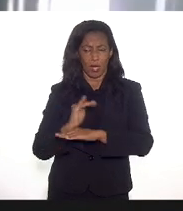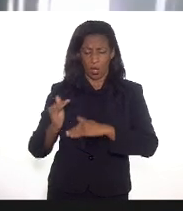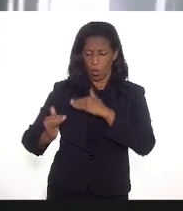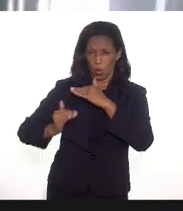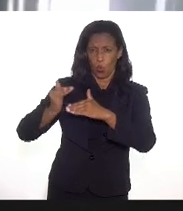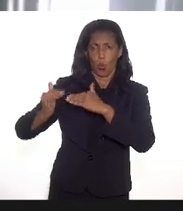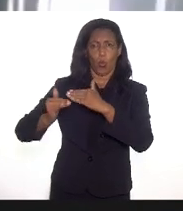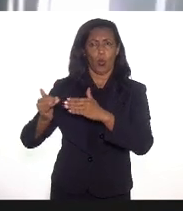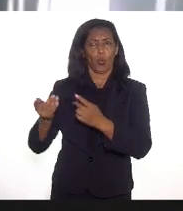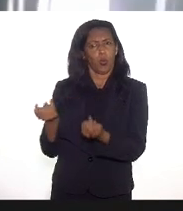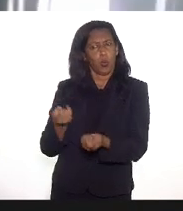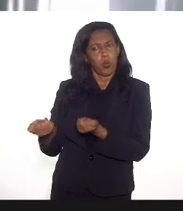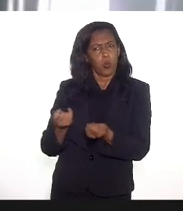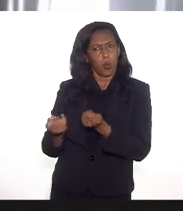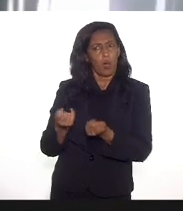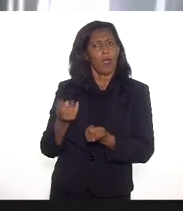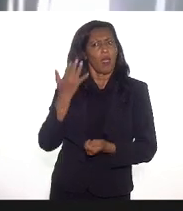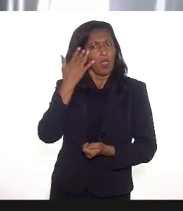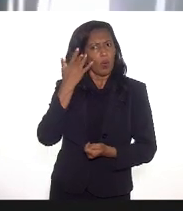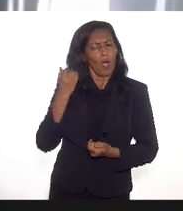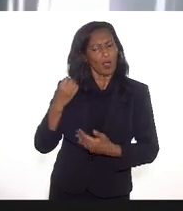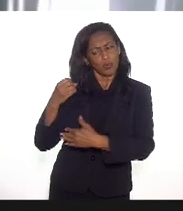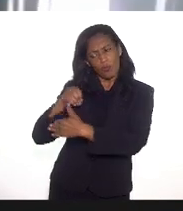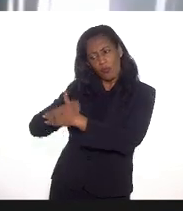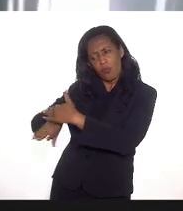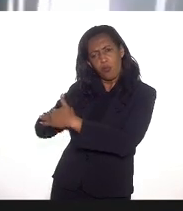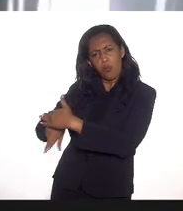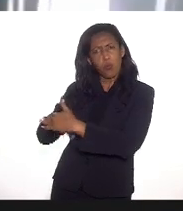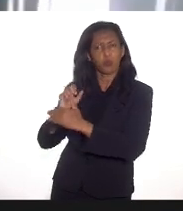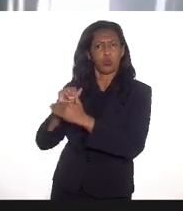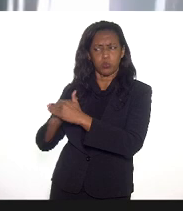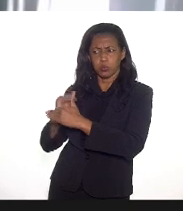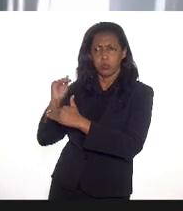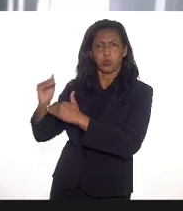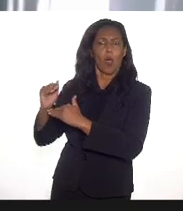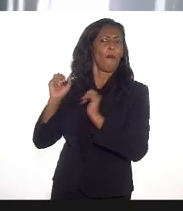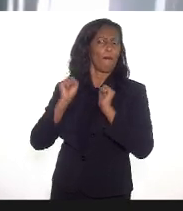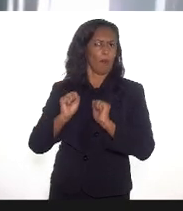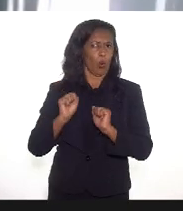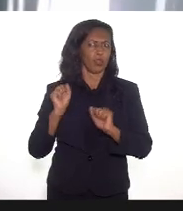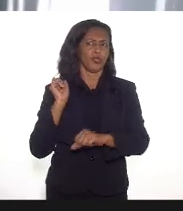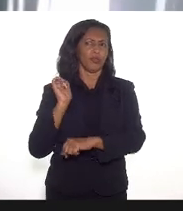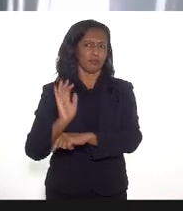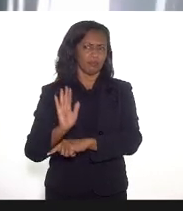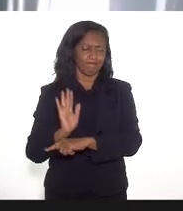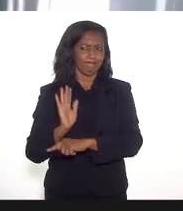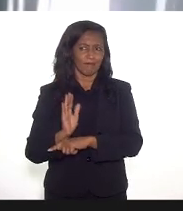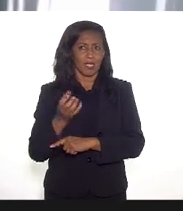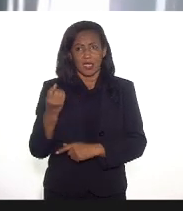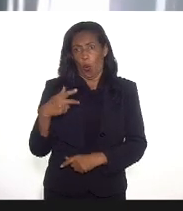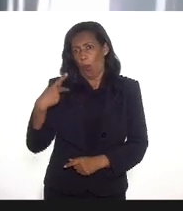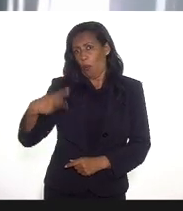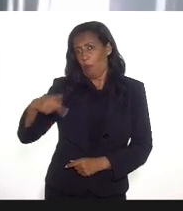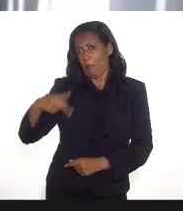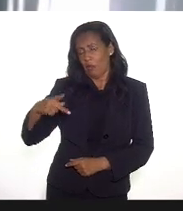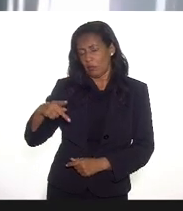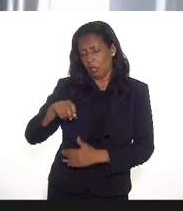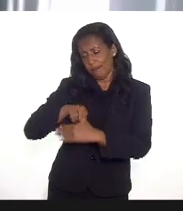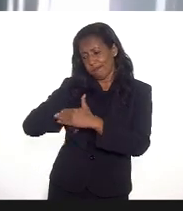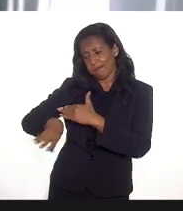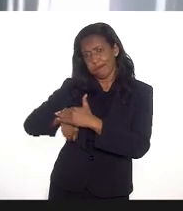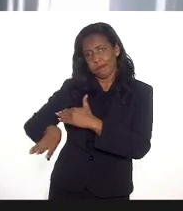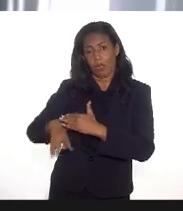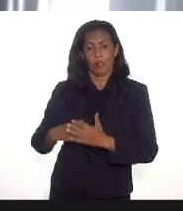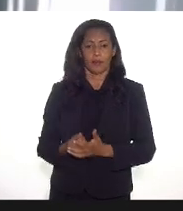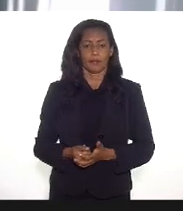Estado. Então, assim, eu acho que o Fundo Soberano pode ajudar a cumprir esse papel. Seja como poupança, com as preocupações, a